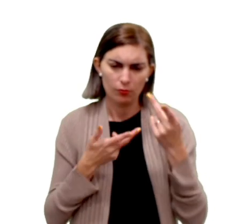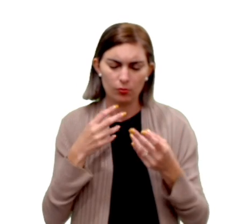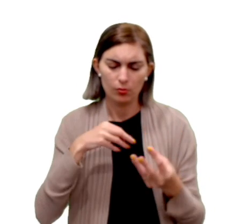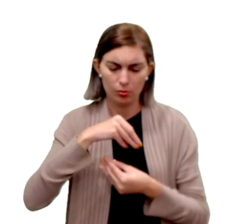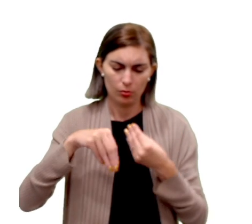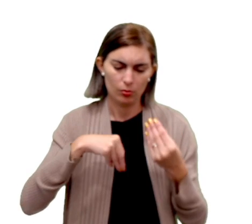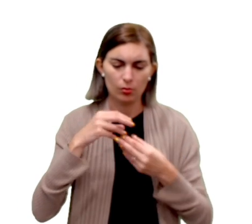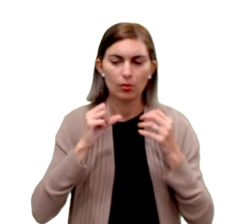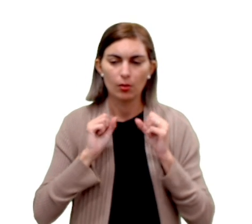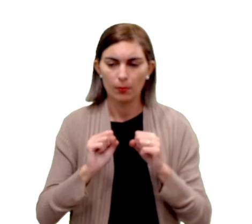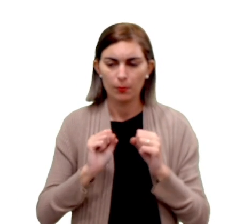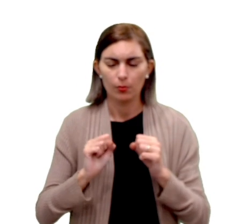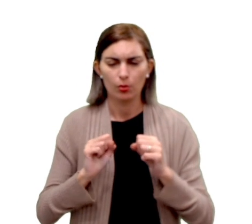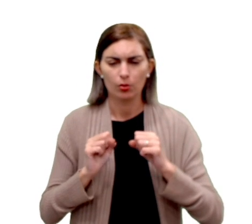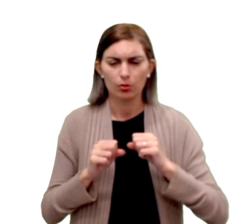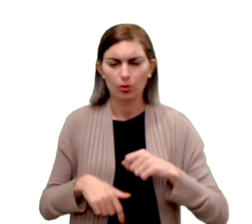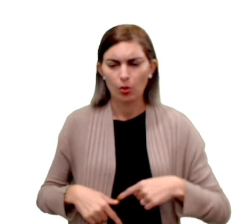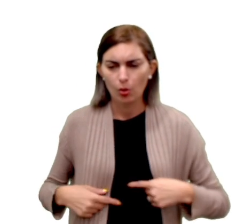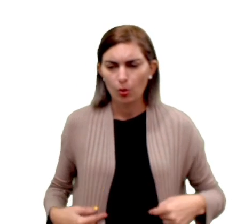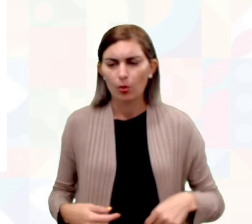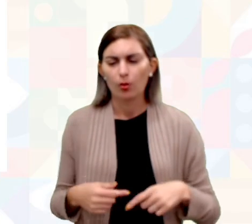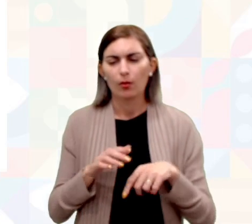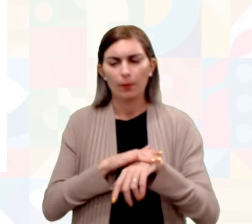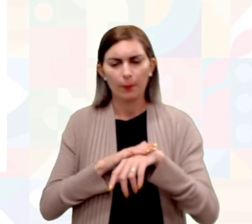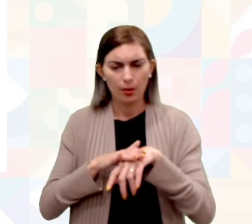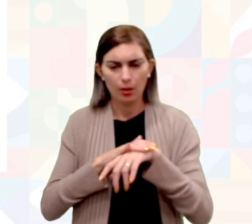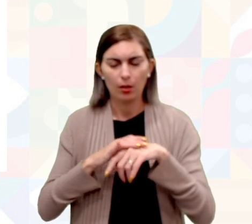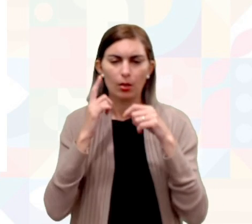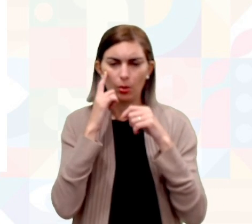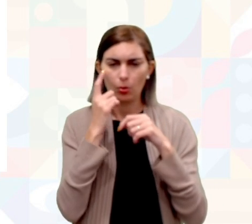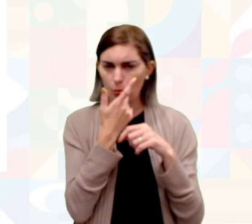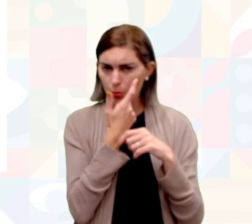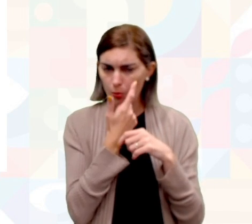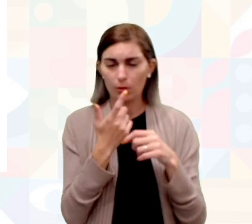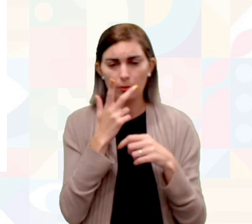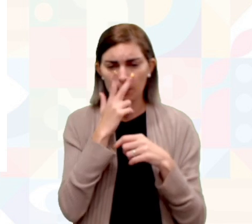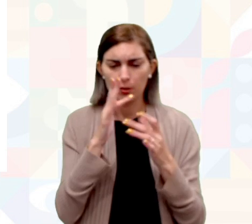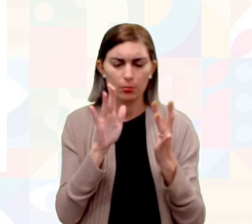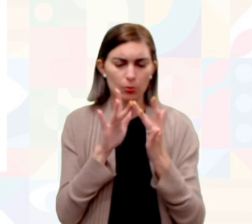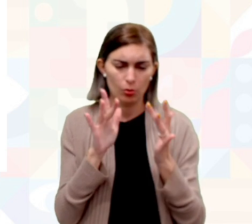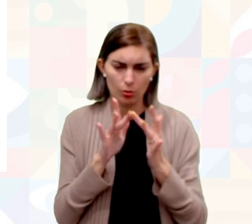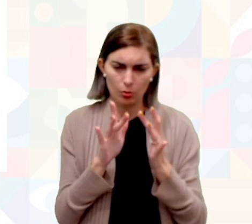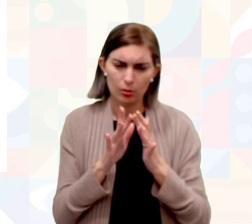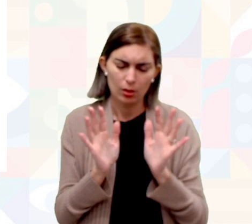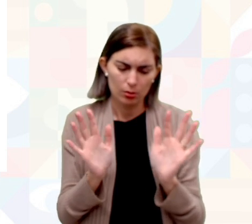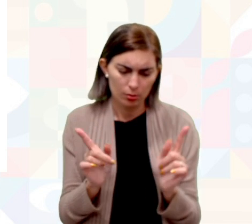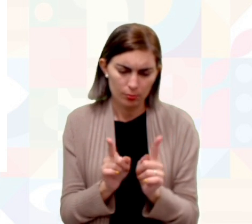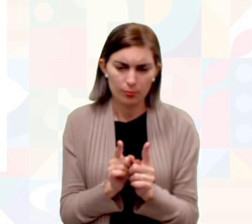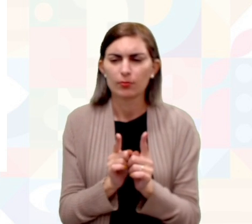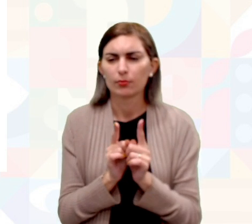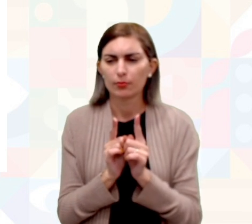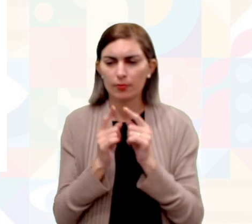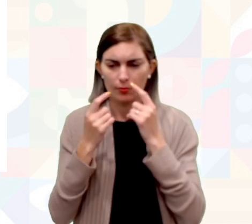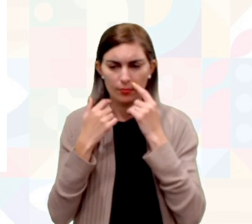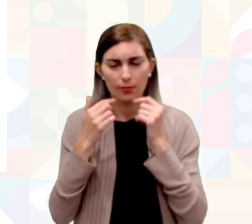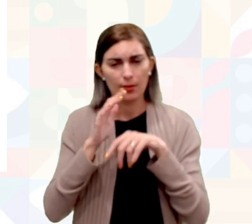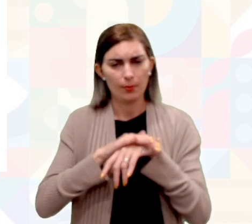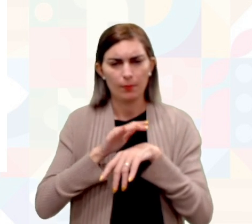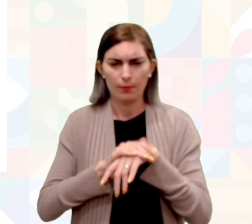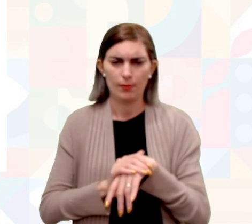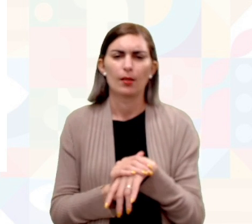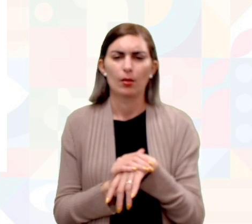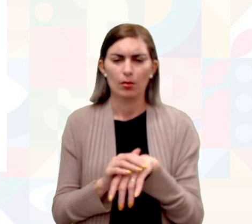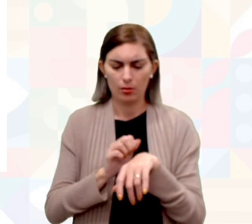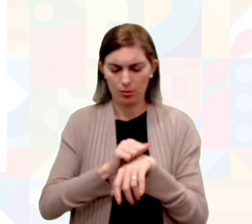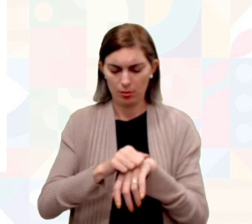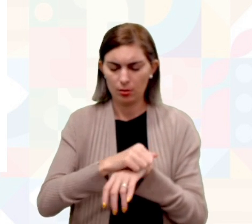elas podem penetrar no organismo, seja pela pele, pelos olhos, né? Mesmo que o contato seja breve, né? Eita, bateu aqui na minha mão, vou lavar